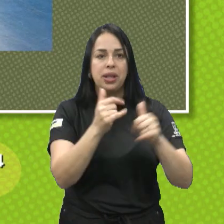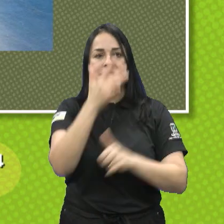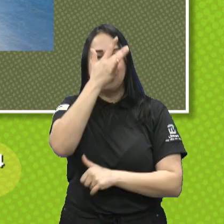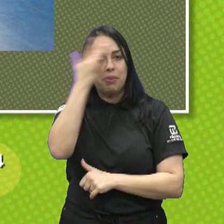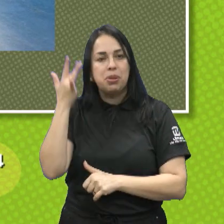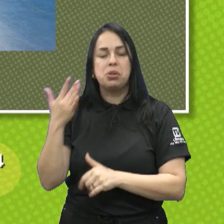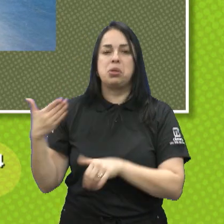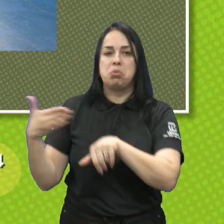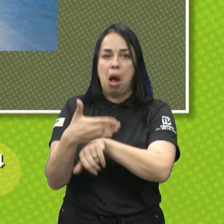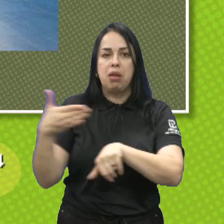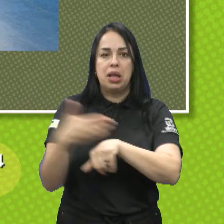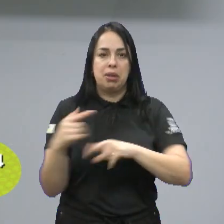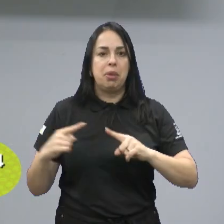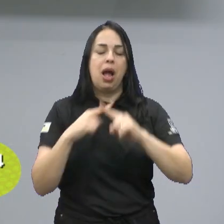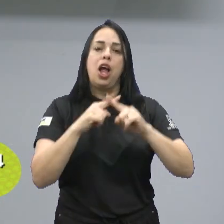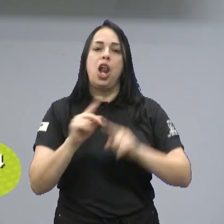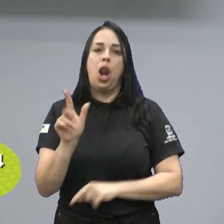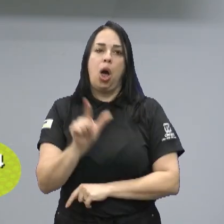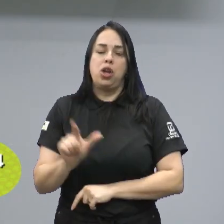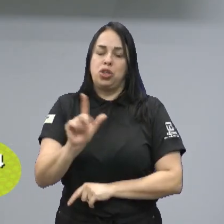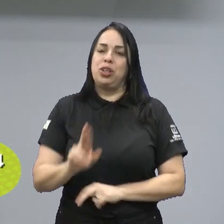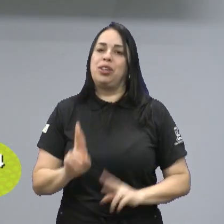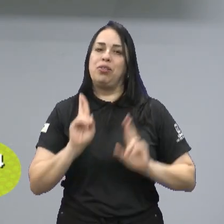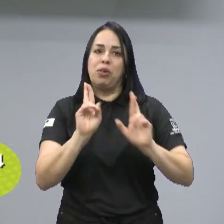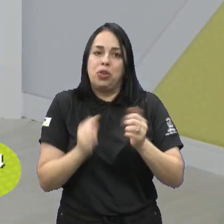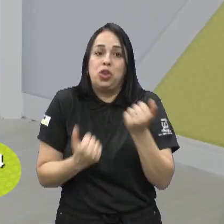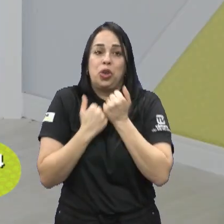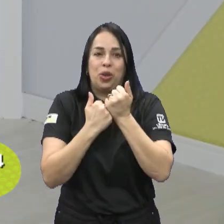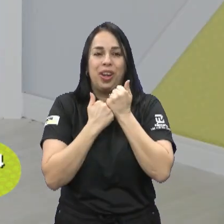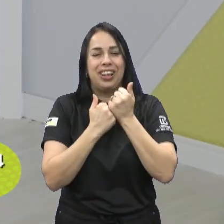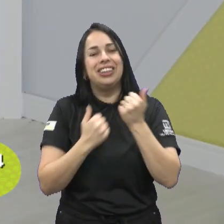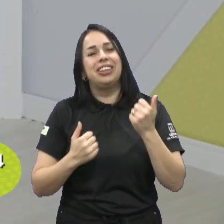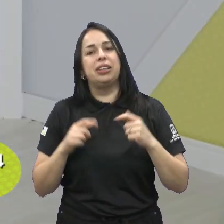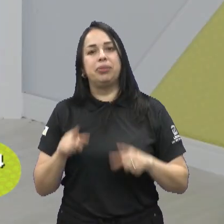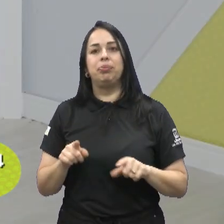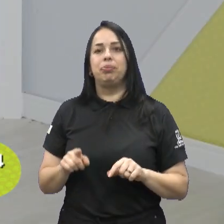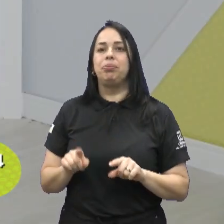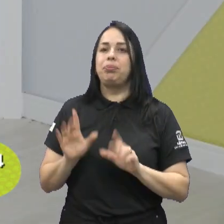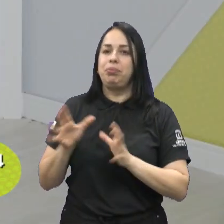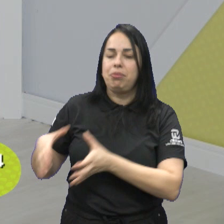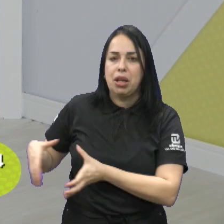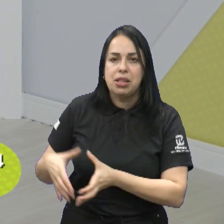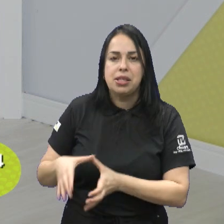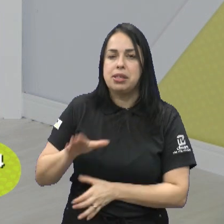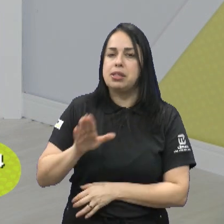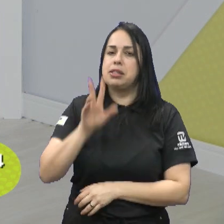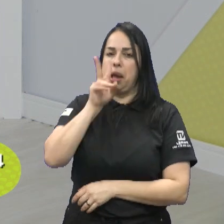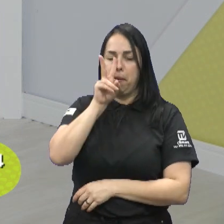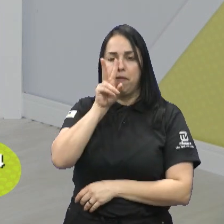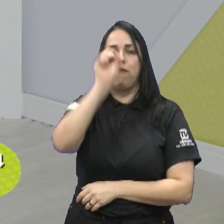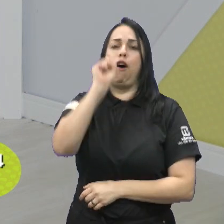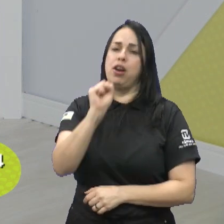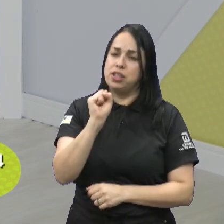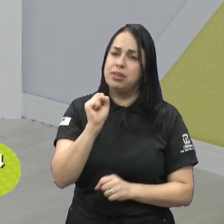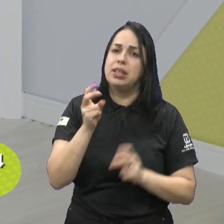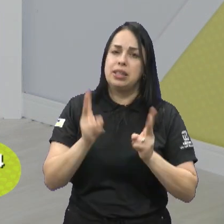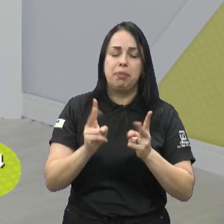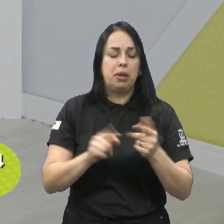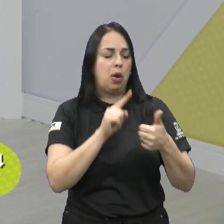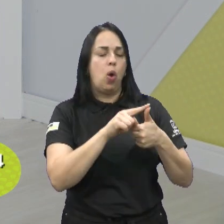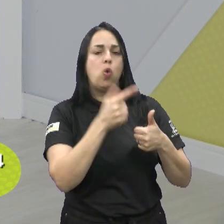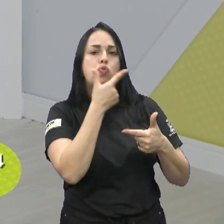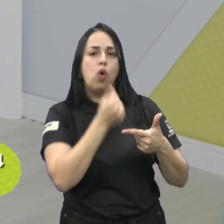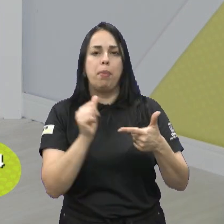desta competição e, claro, a gente vai torcendo aí pelo título. Sem dúvida alguma, o handball sempre foi muito forte aqui na nossa cidade, masculino,